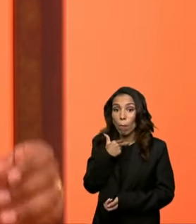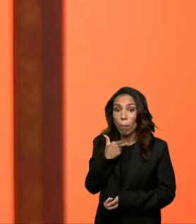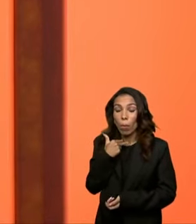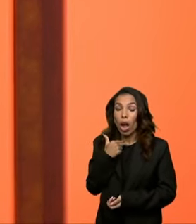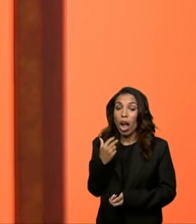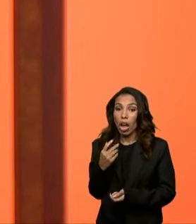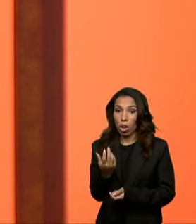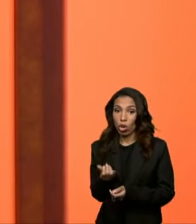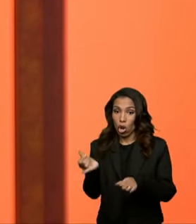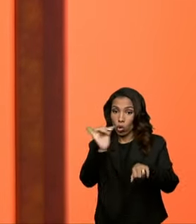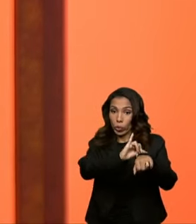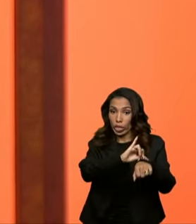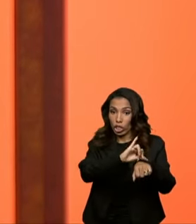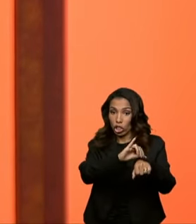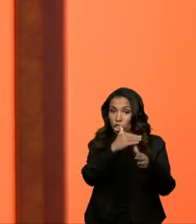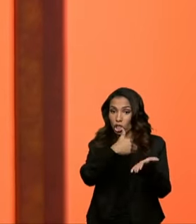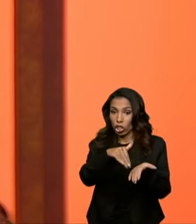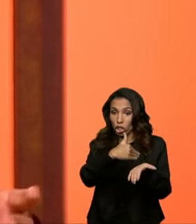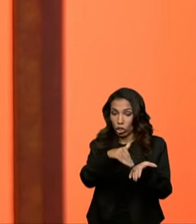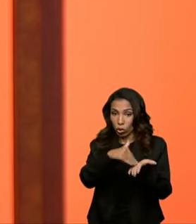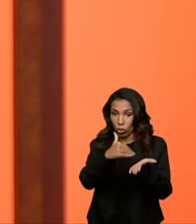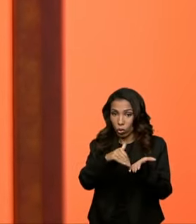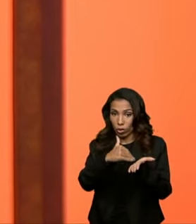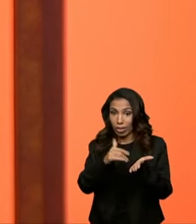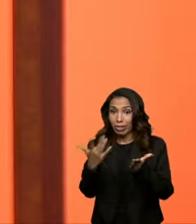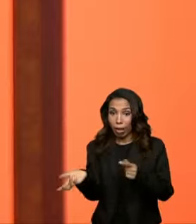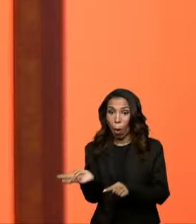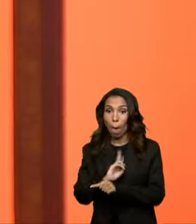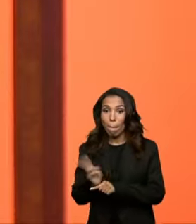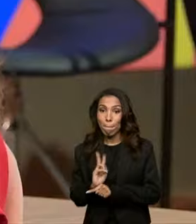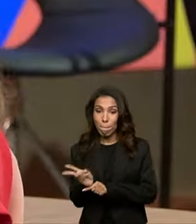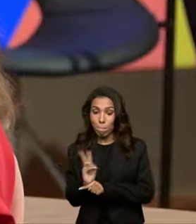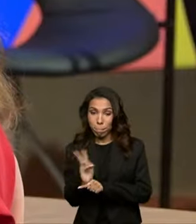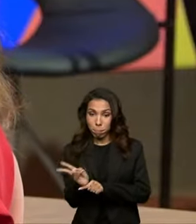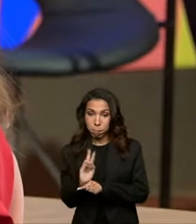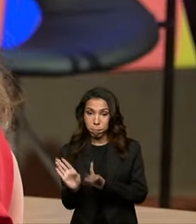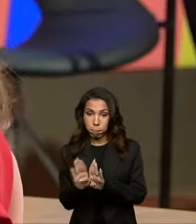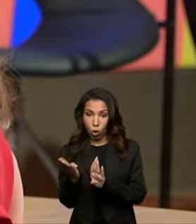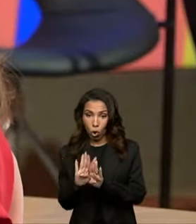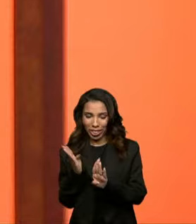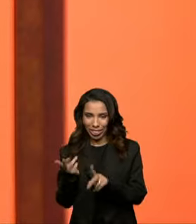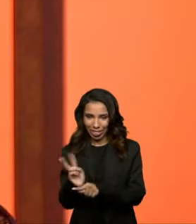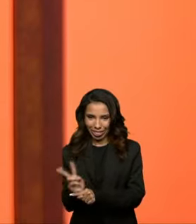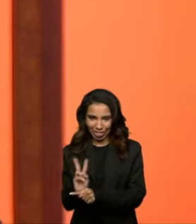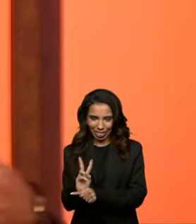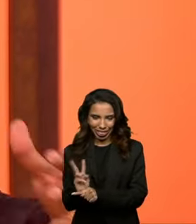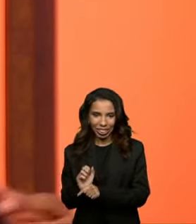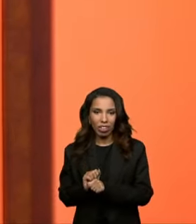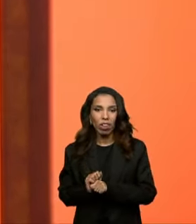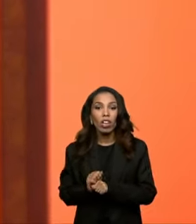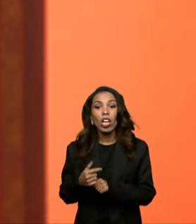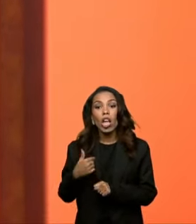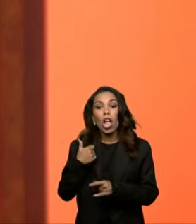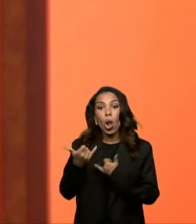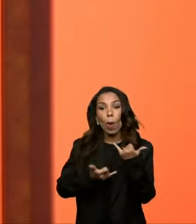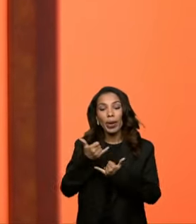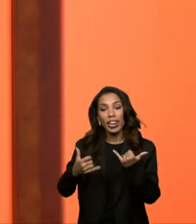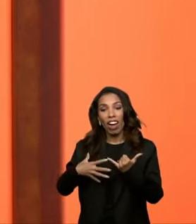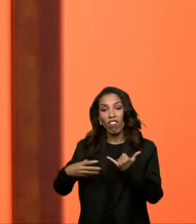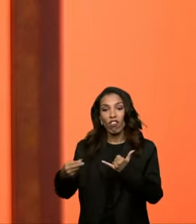no escritório, né? Na verdade, o porteiro... Ah lá, gente. Eu ia abrir, minha mãe, eu brincava com os filhos do porteiro,